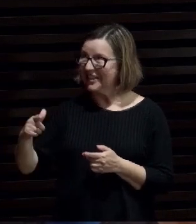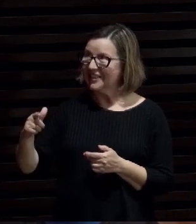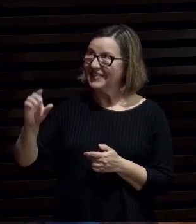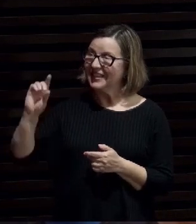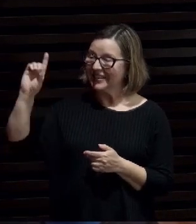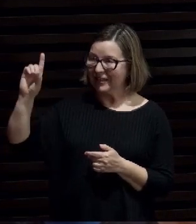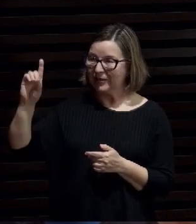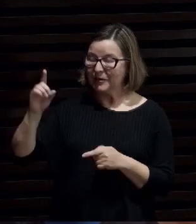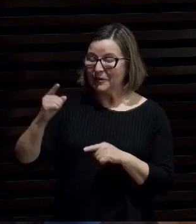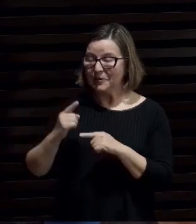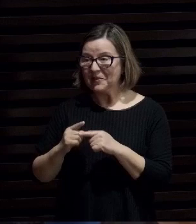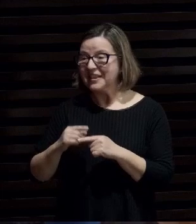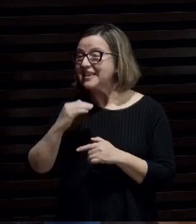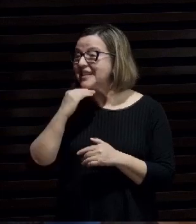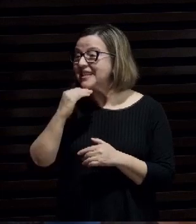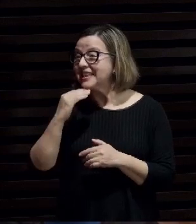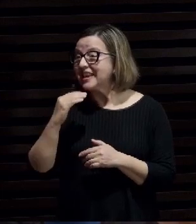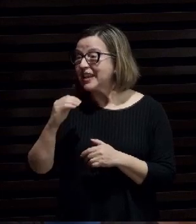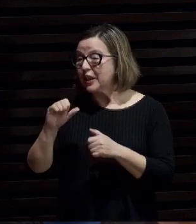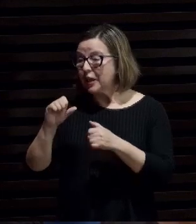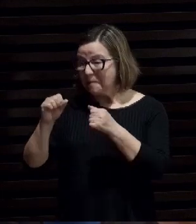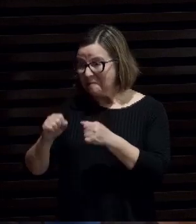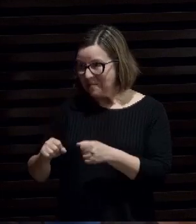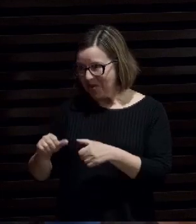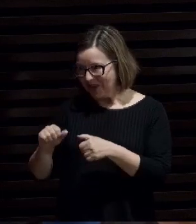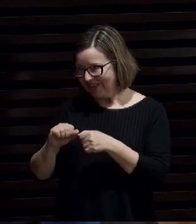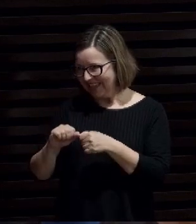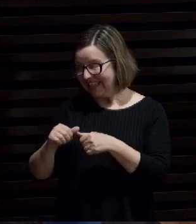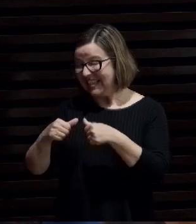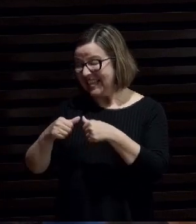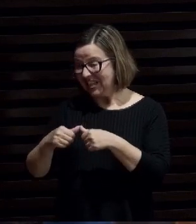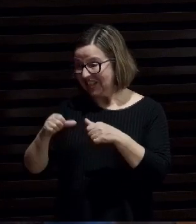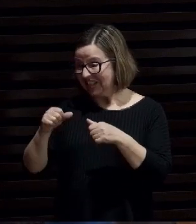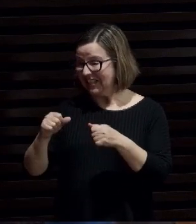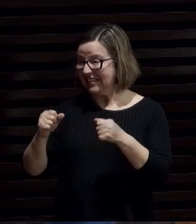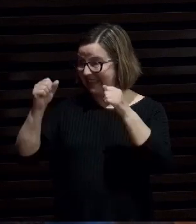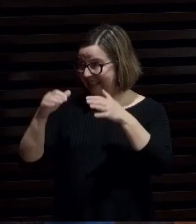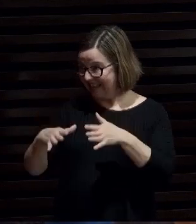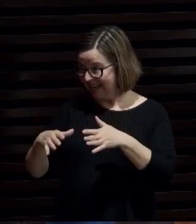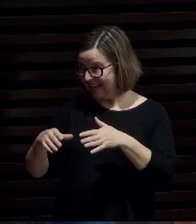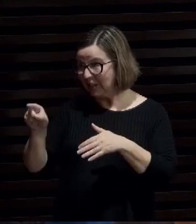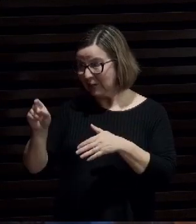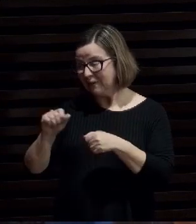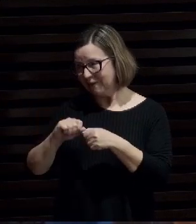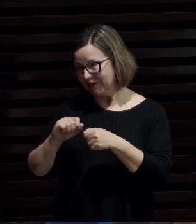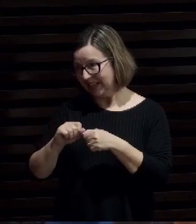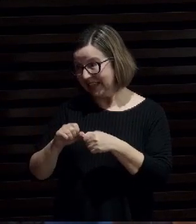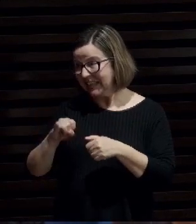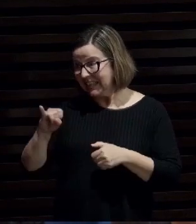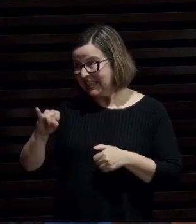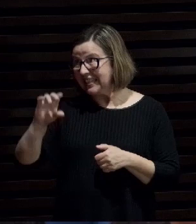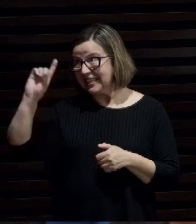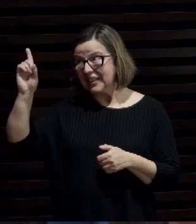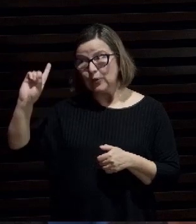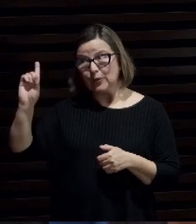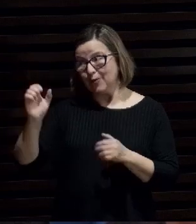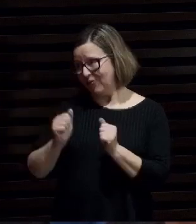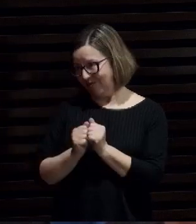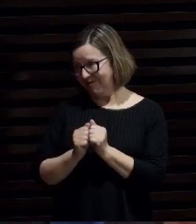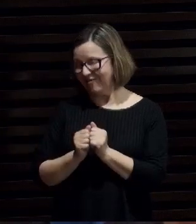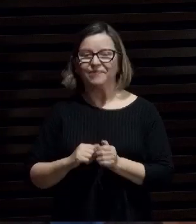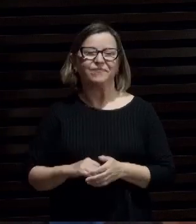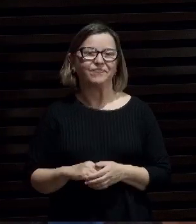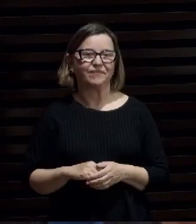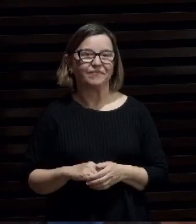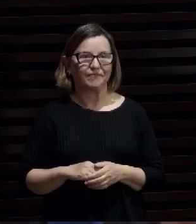sinais que tu fazes se Deus não estiver com ele. Presta atenção nos detalhes da Bíblia, meus irmãos. A Bíblia